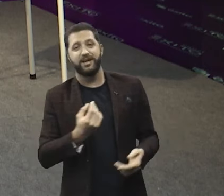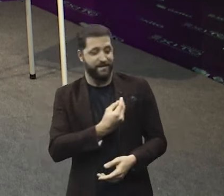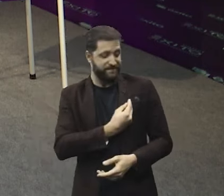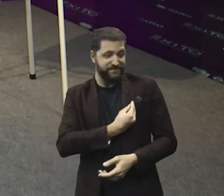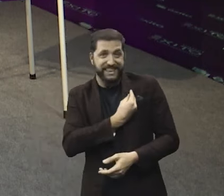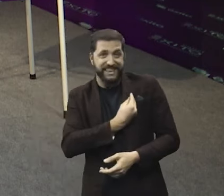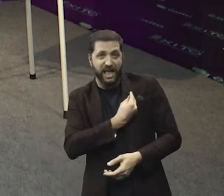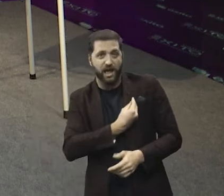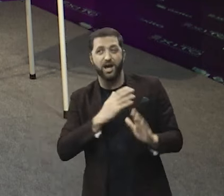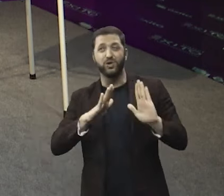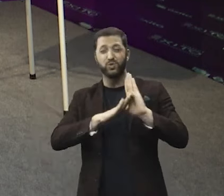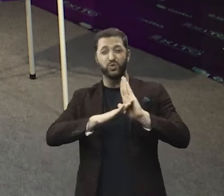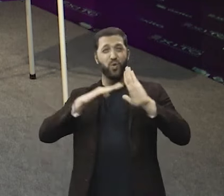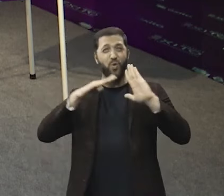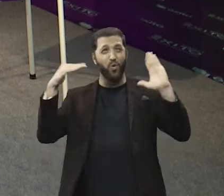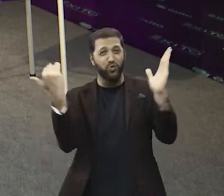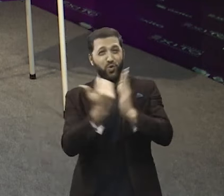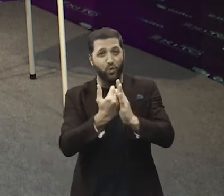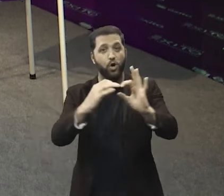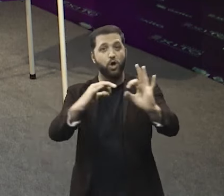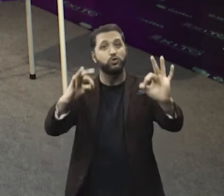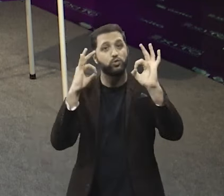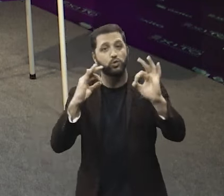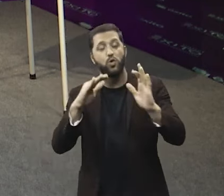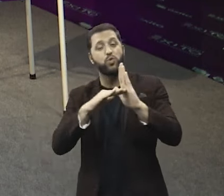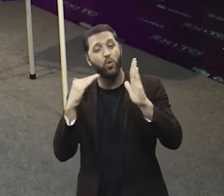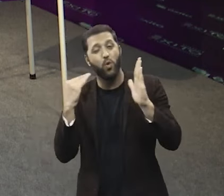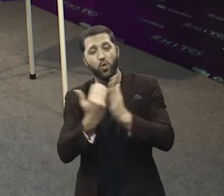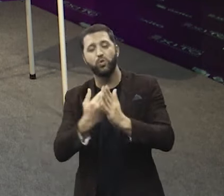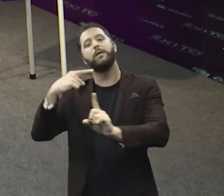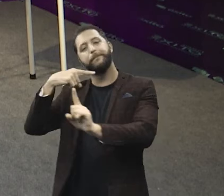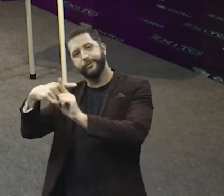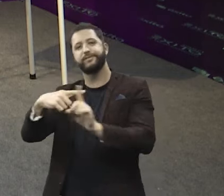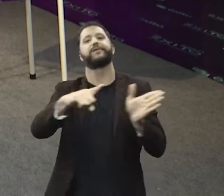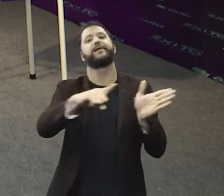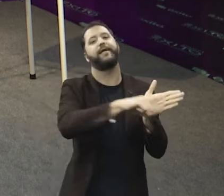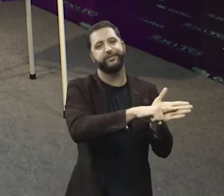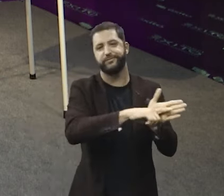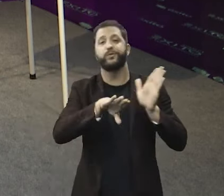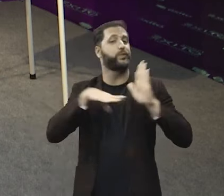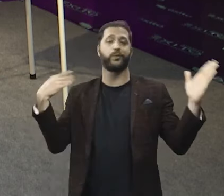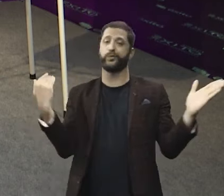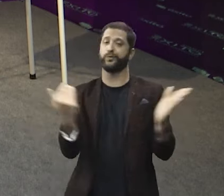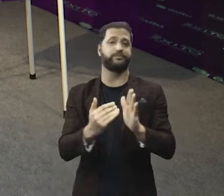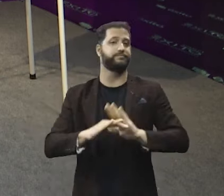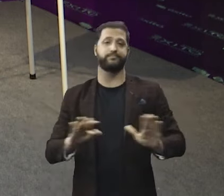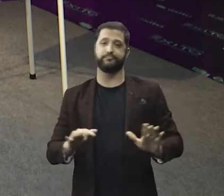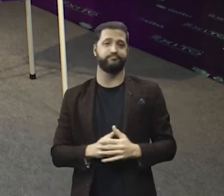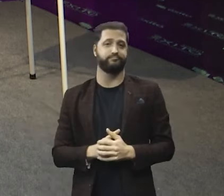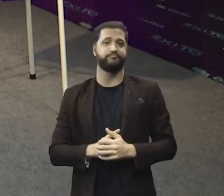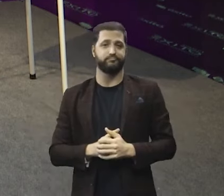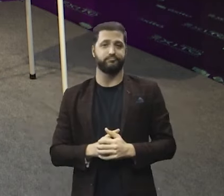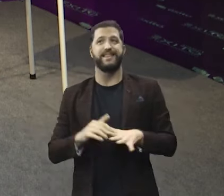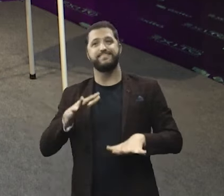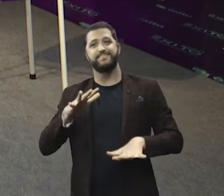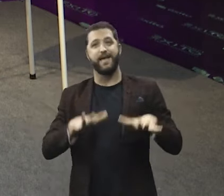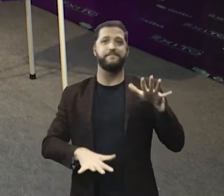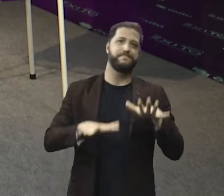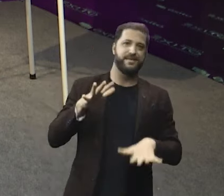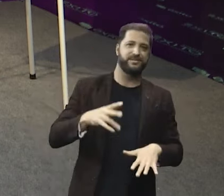falar tudo na vida tem ponto positivo e tem ponto negativo vai depender de tanto que você